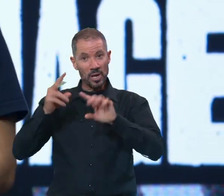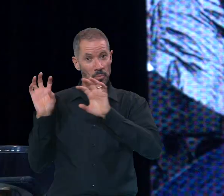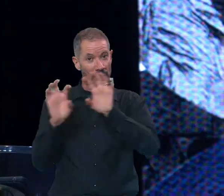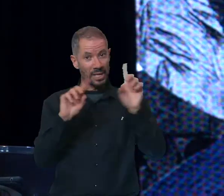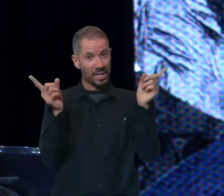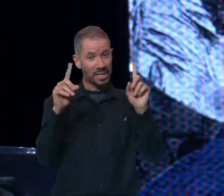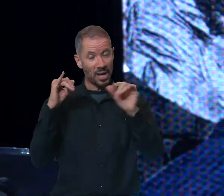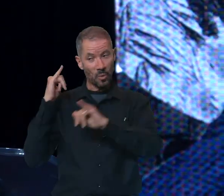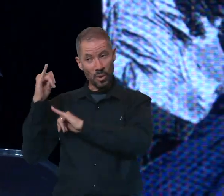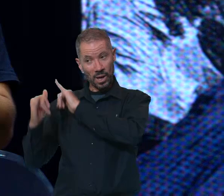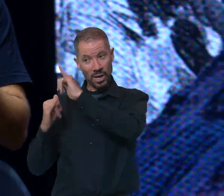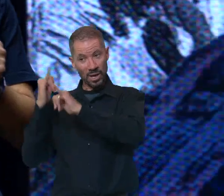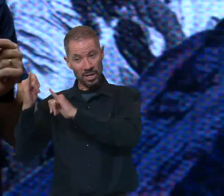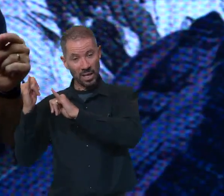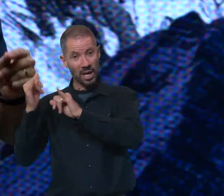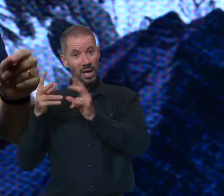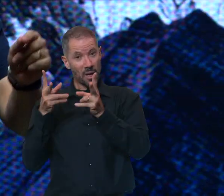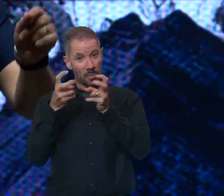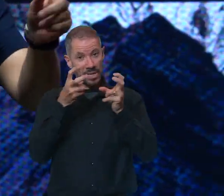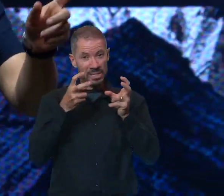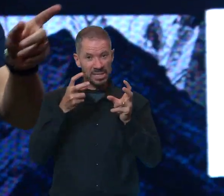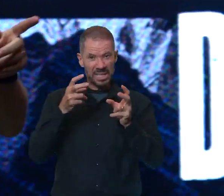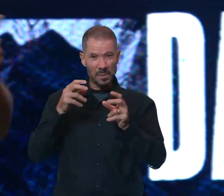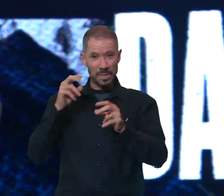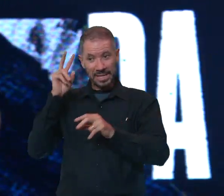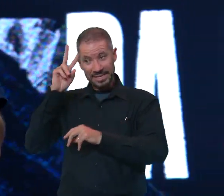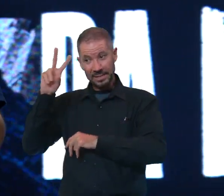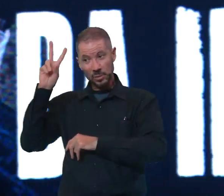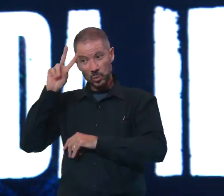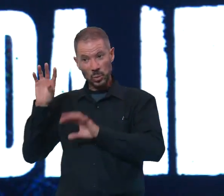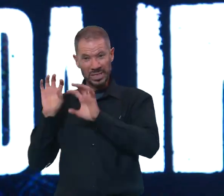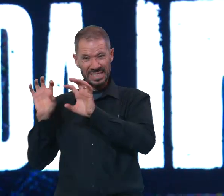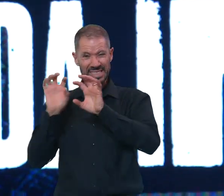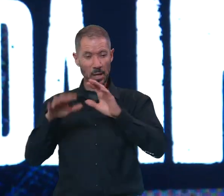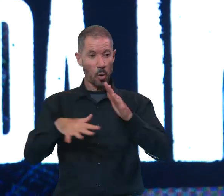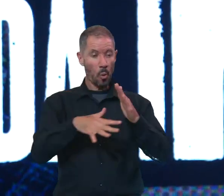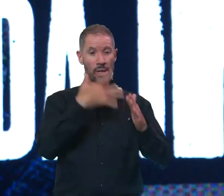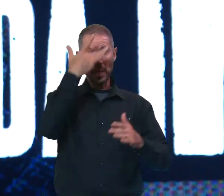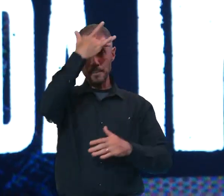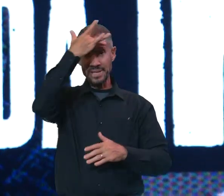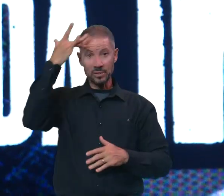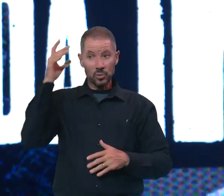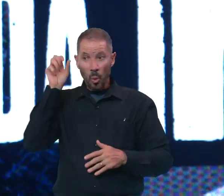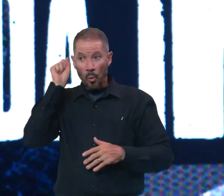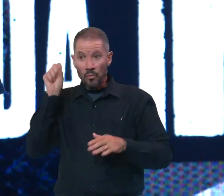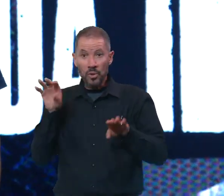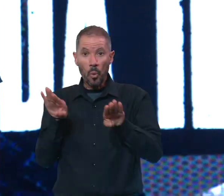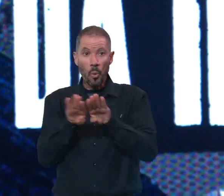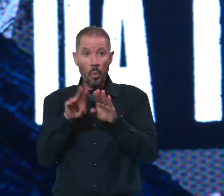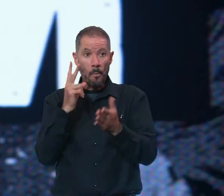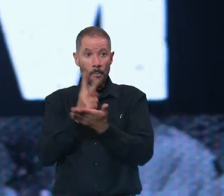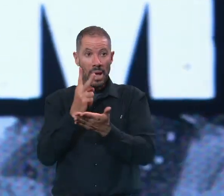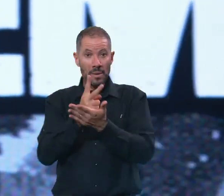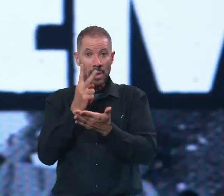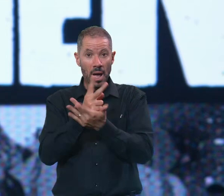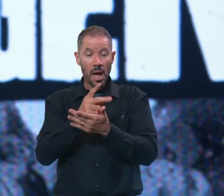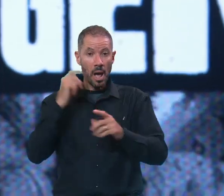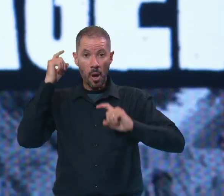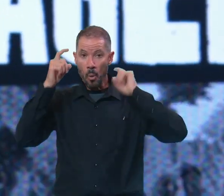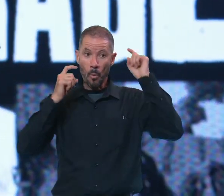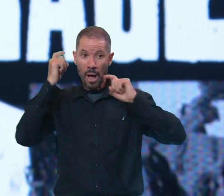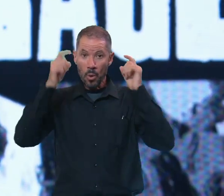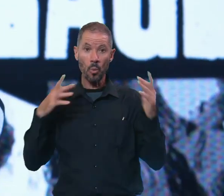urbana. Mas você percebe como os rumores vão tomando conta? E olha quantas pessoas ouviram o mesmo negócio, gente. Que coisa mais